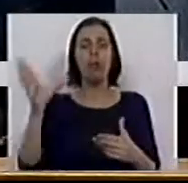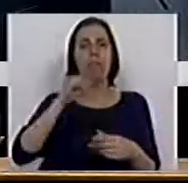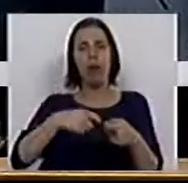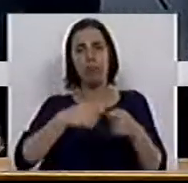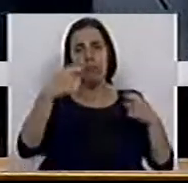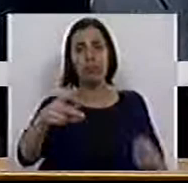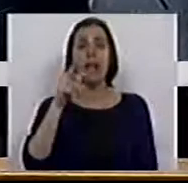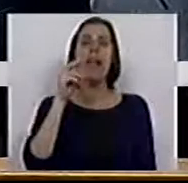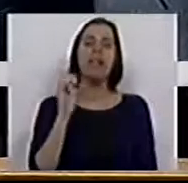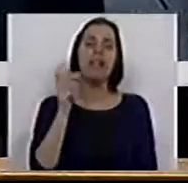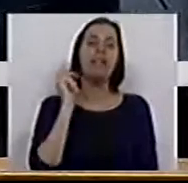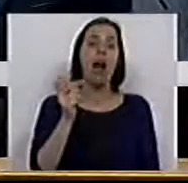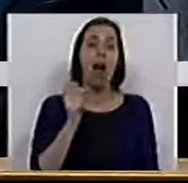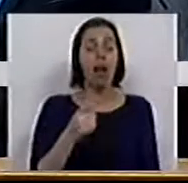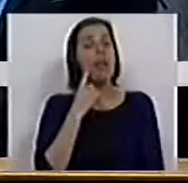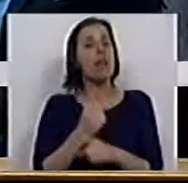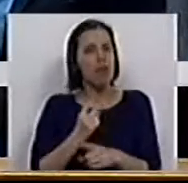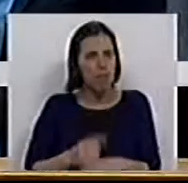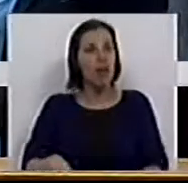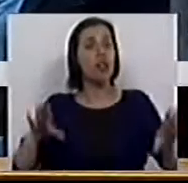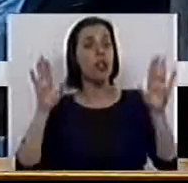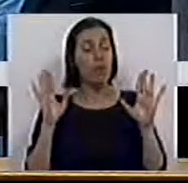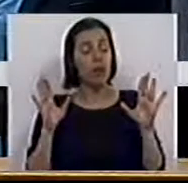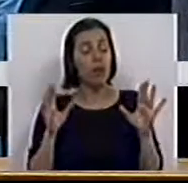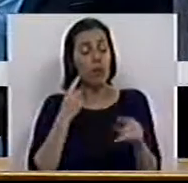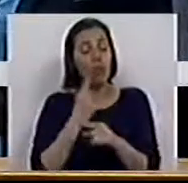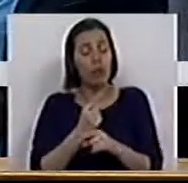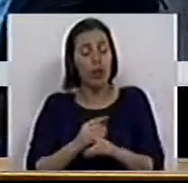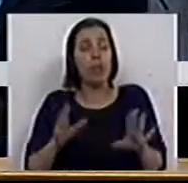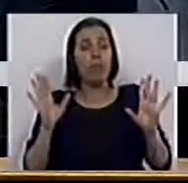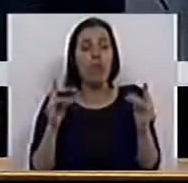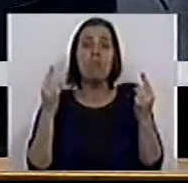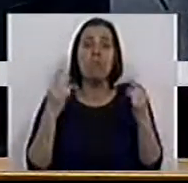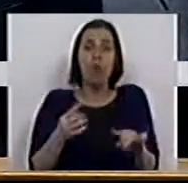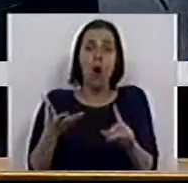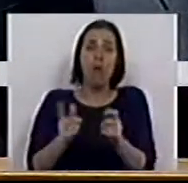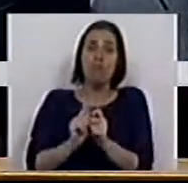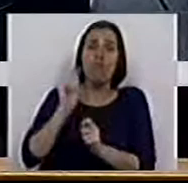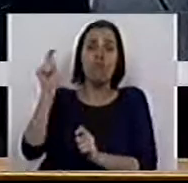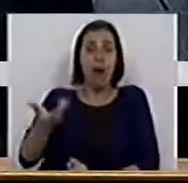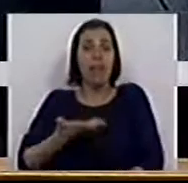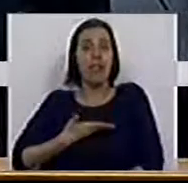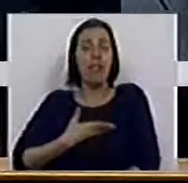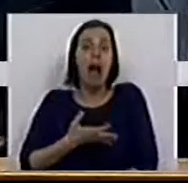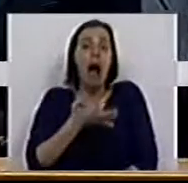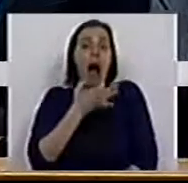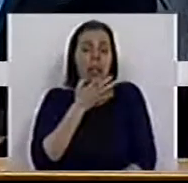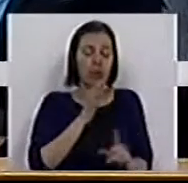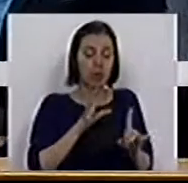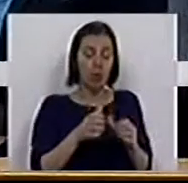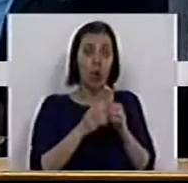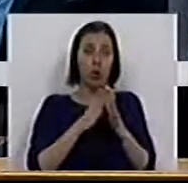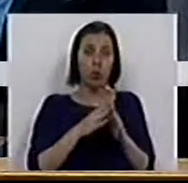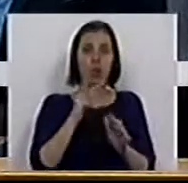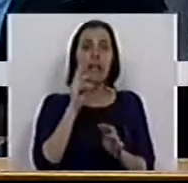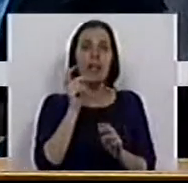mais 30 anos e, mesmo assim, ou por isso mesmo, só conseguir pagar a dívida se o país atingir em todos